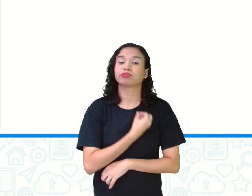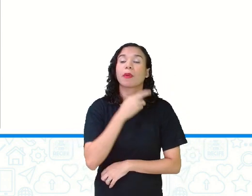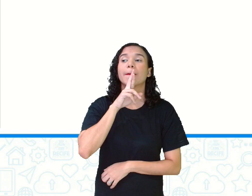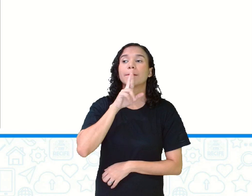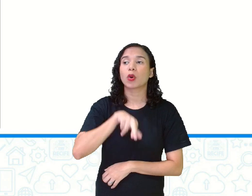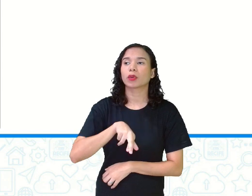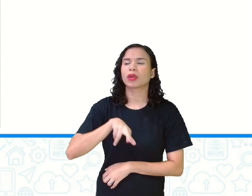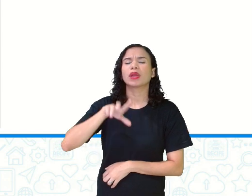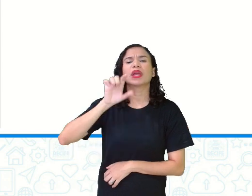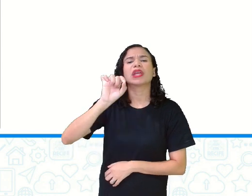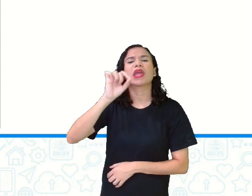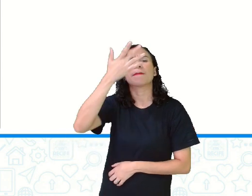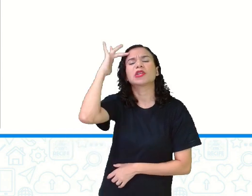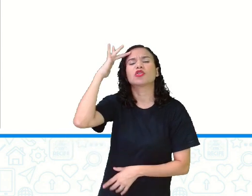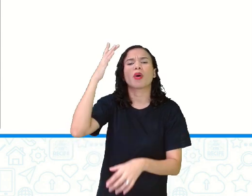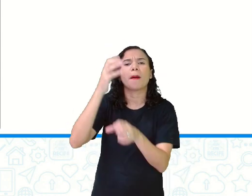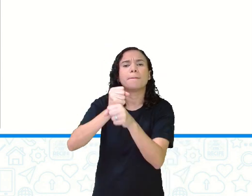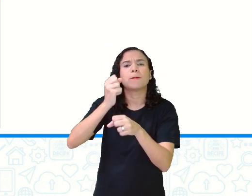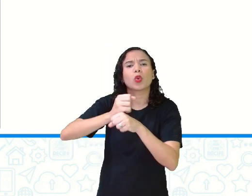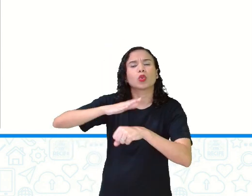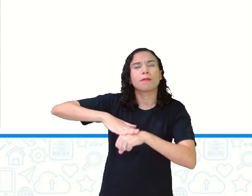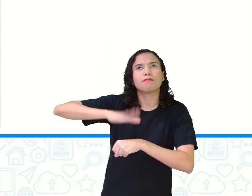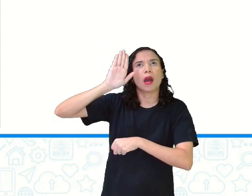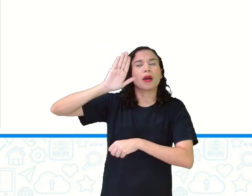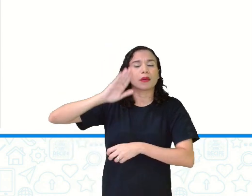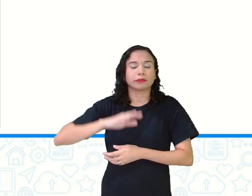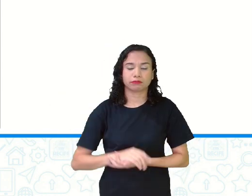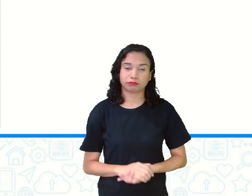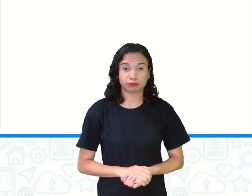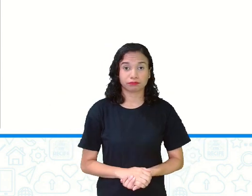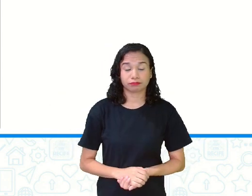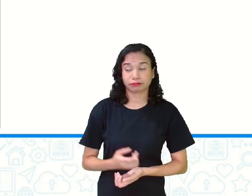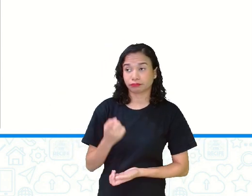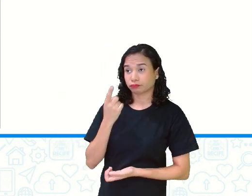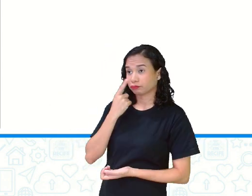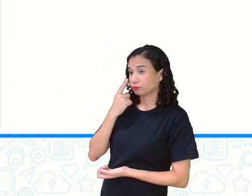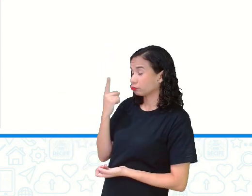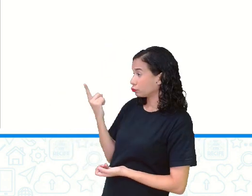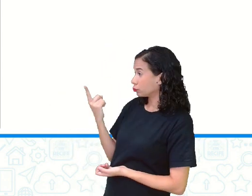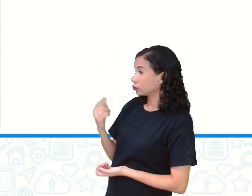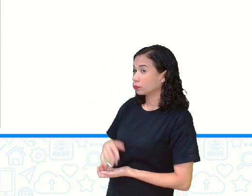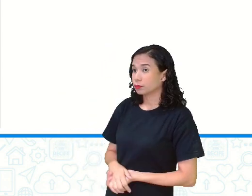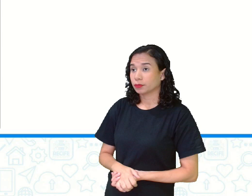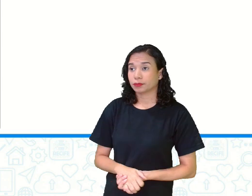responda. Quem marcou mais pontos? E aí? Ó,